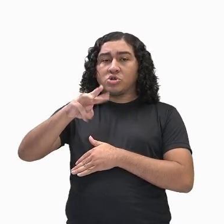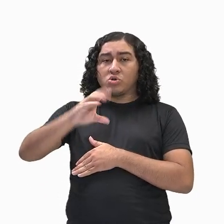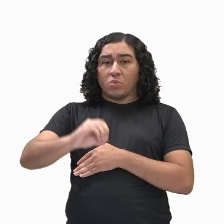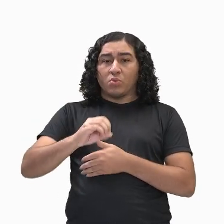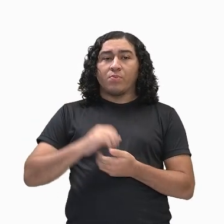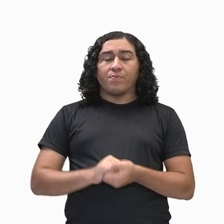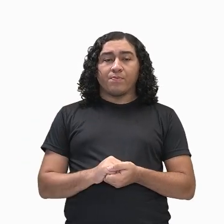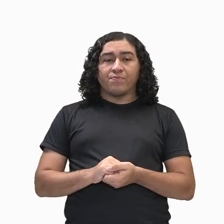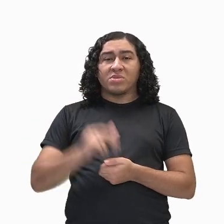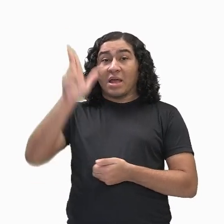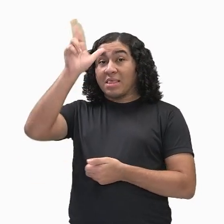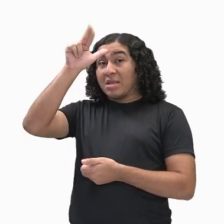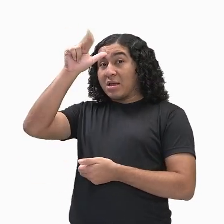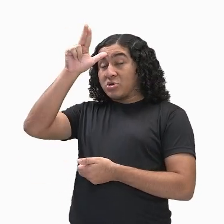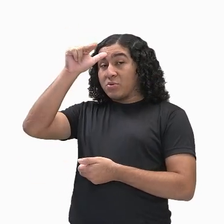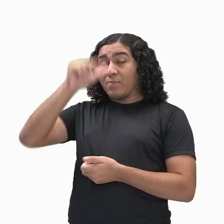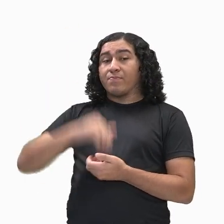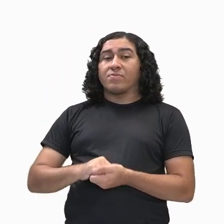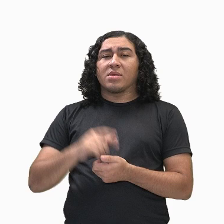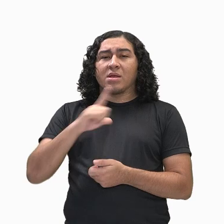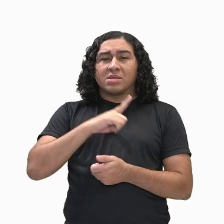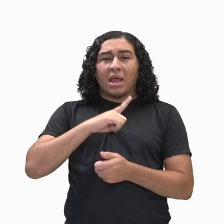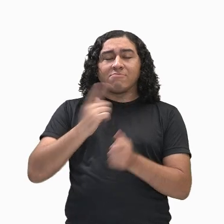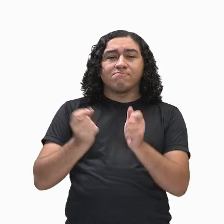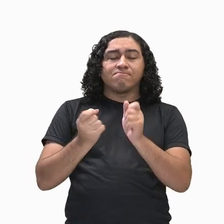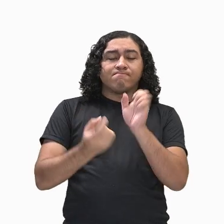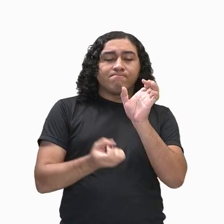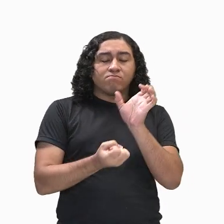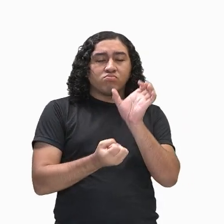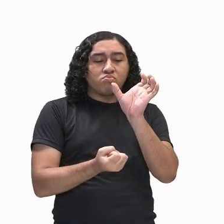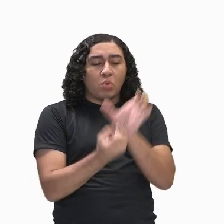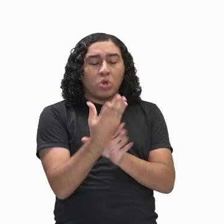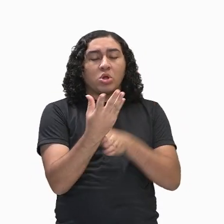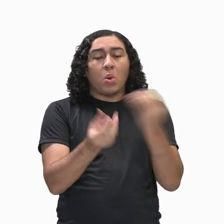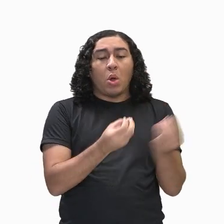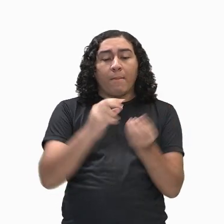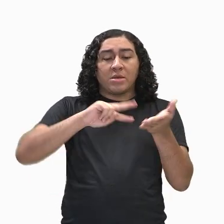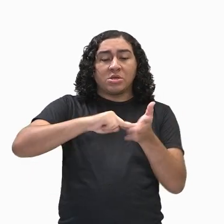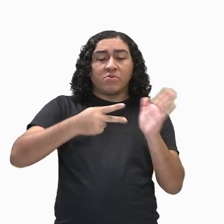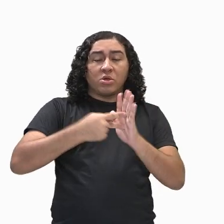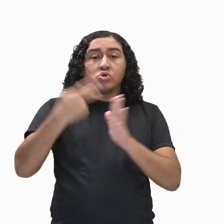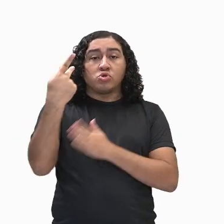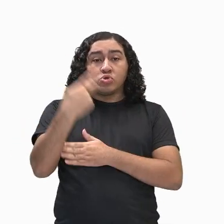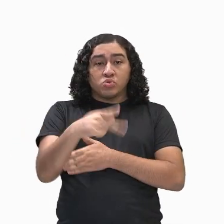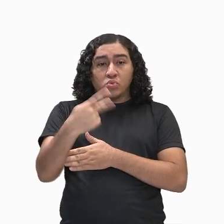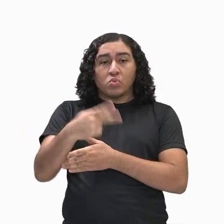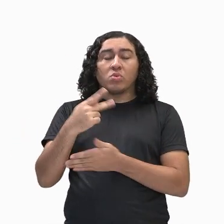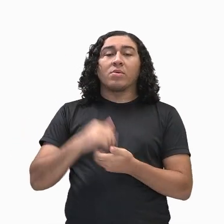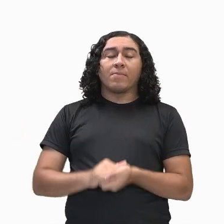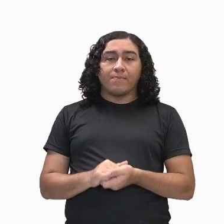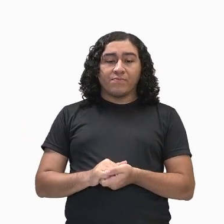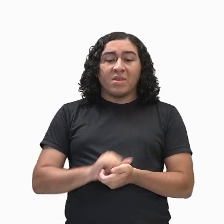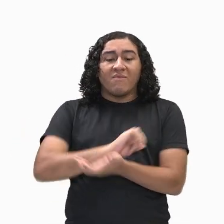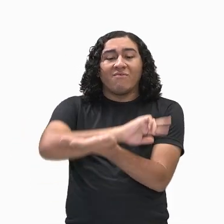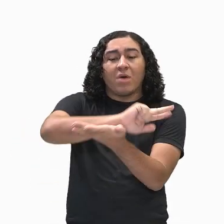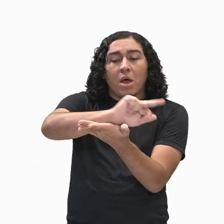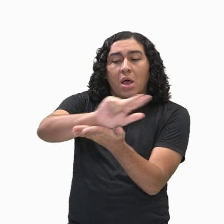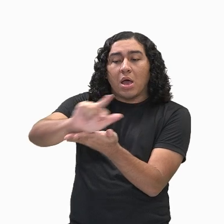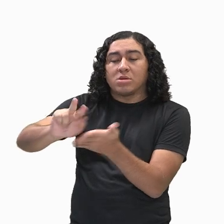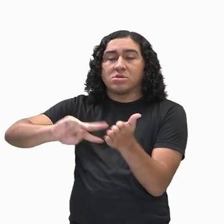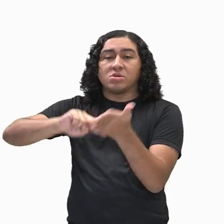transformação, refletindo o seu significado de maneira geral no seu contexto